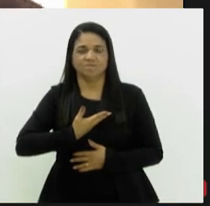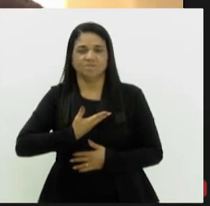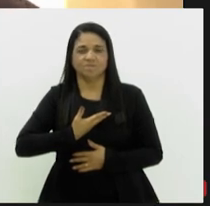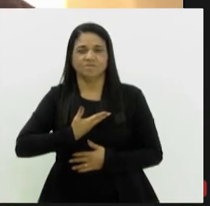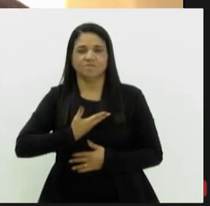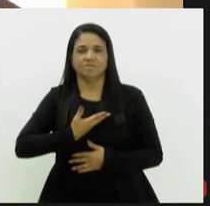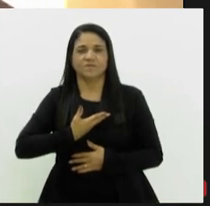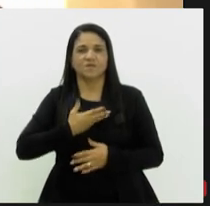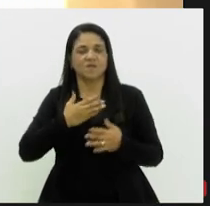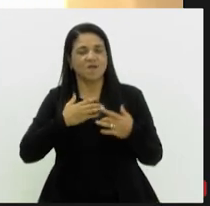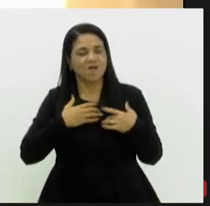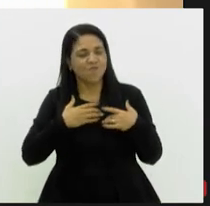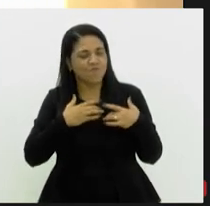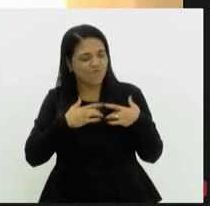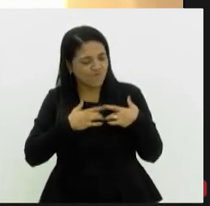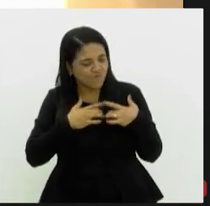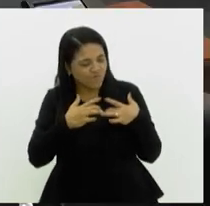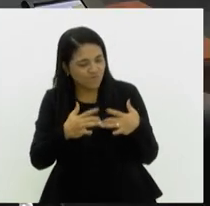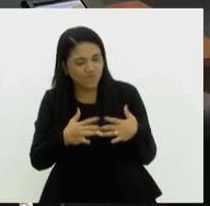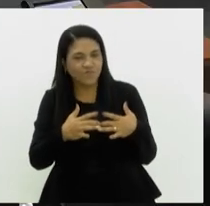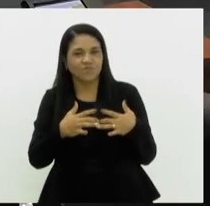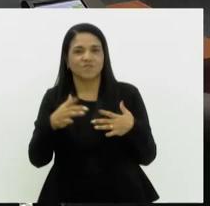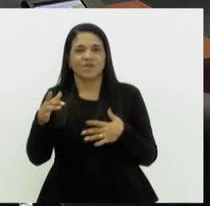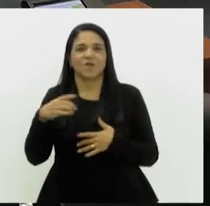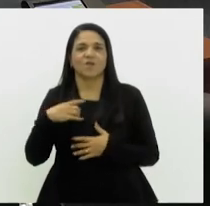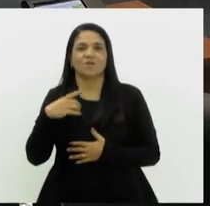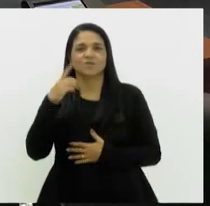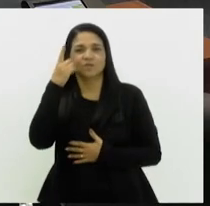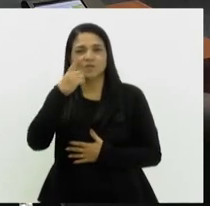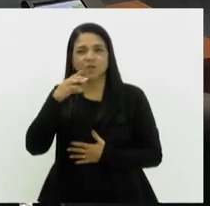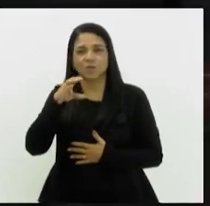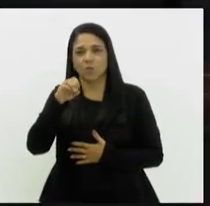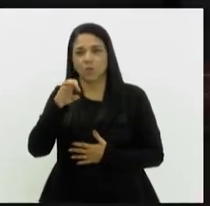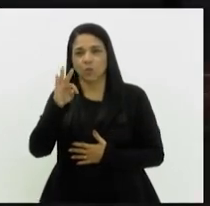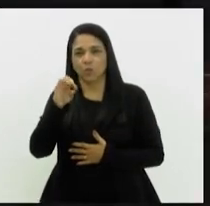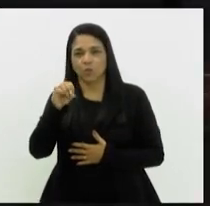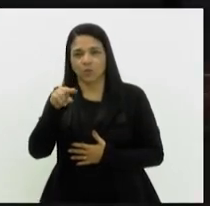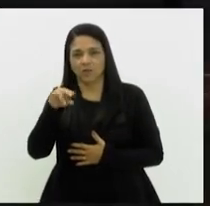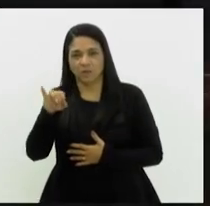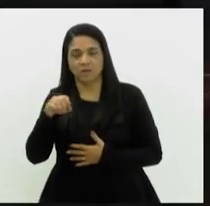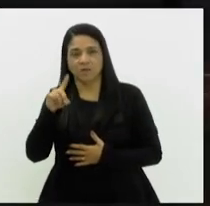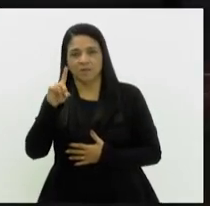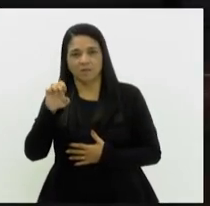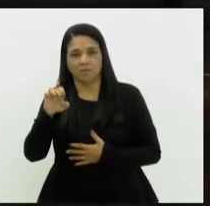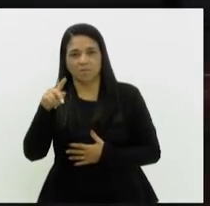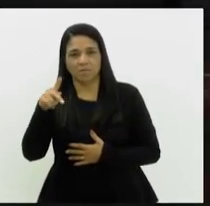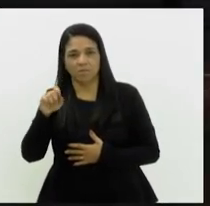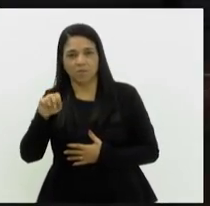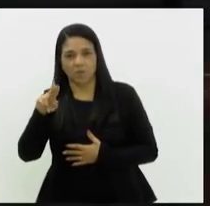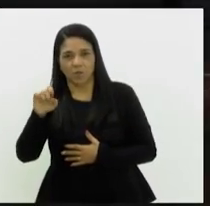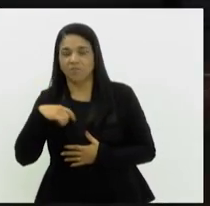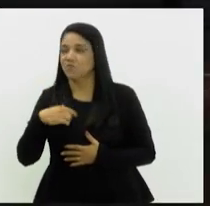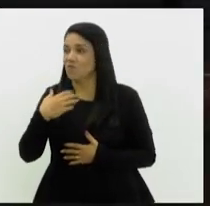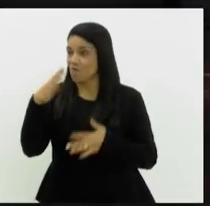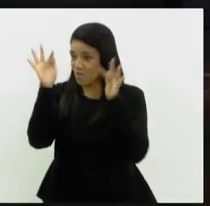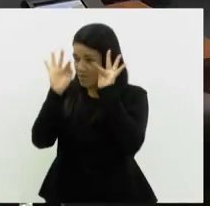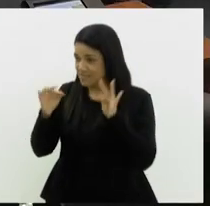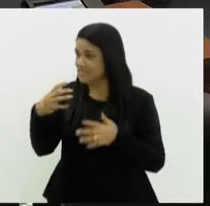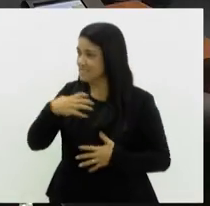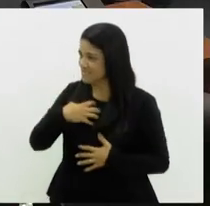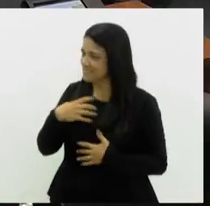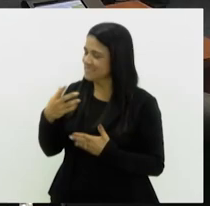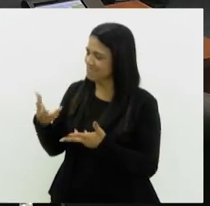deputado Ottoni de Paula. Obrigado, deputado Ottoni. Feliz vê-lo bem. Deputado Luiz Paulo, por